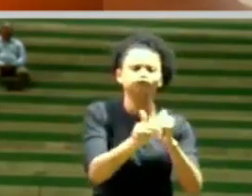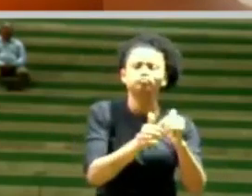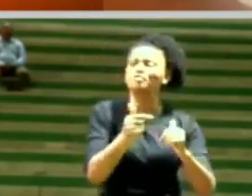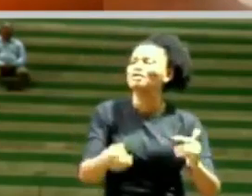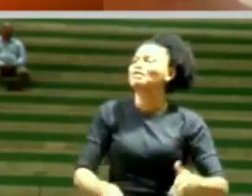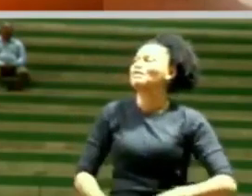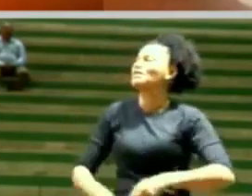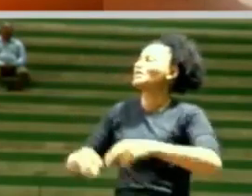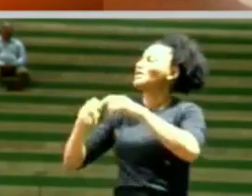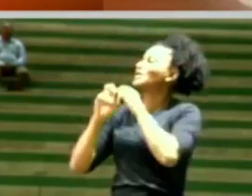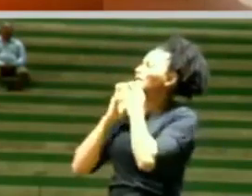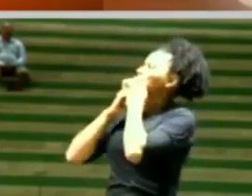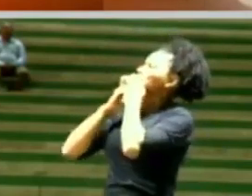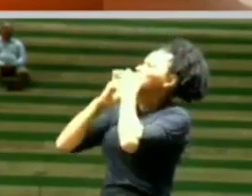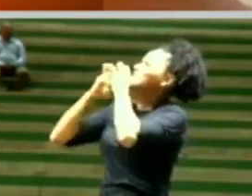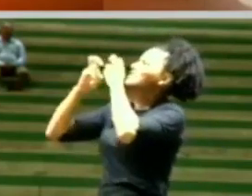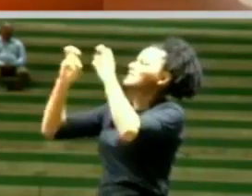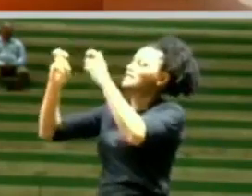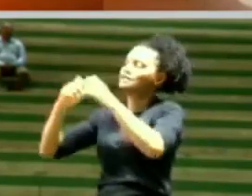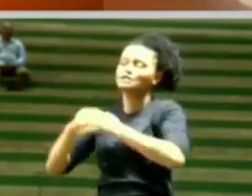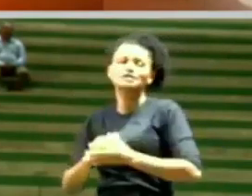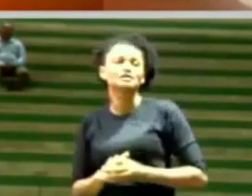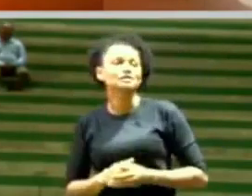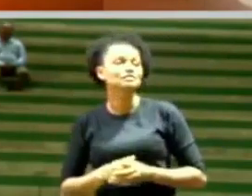Grita para ser uma vez só, diga: